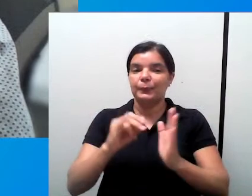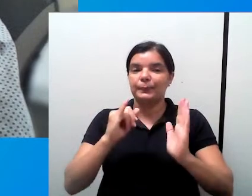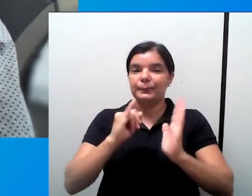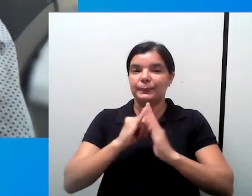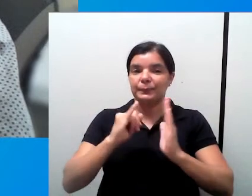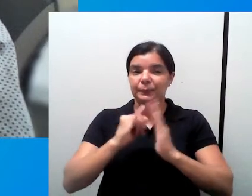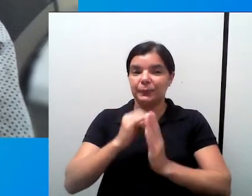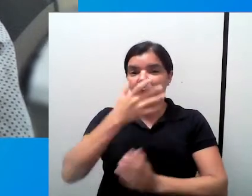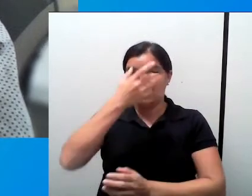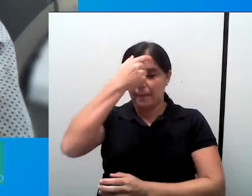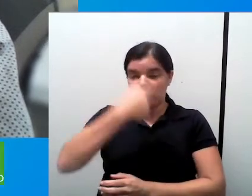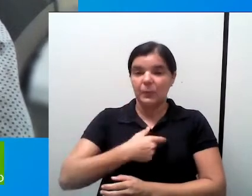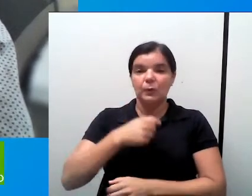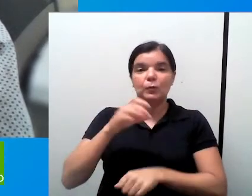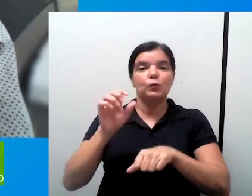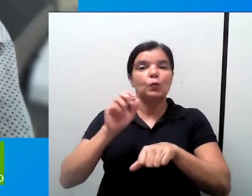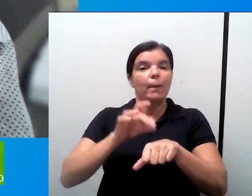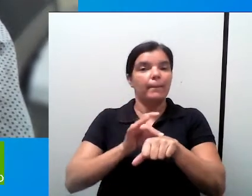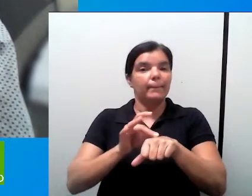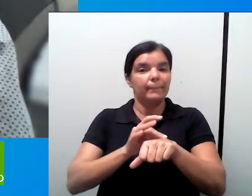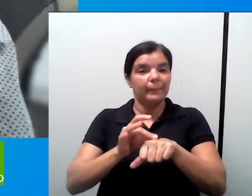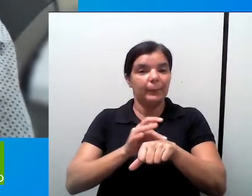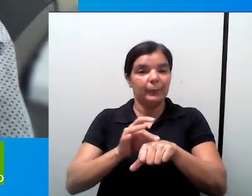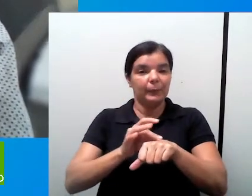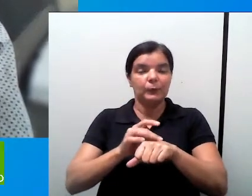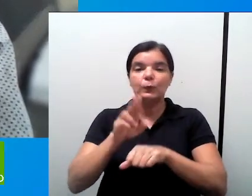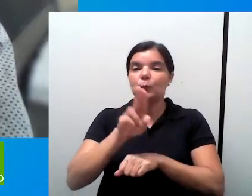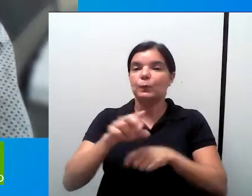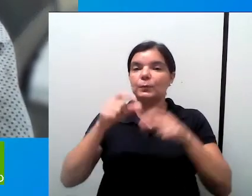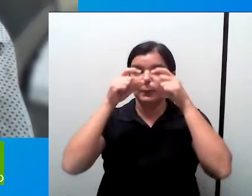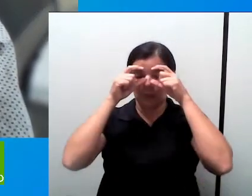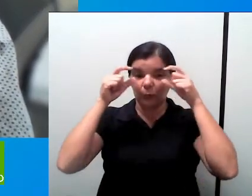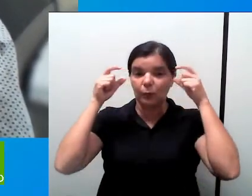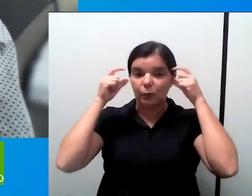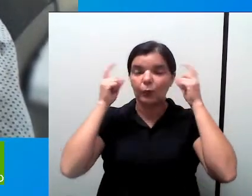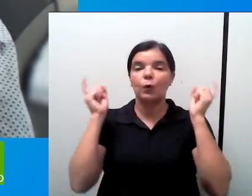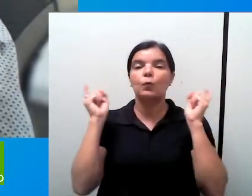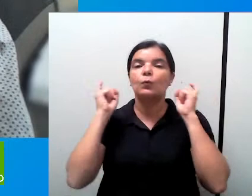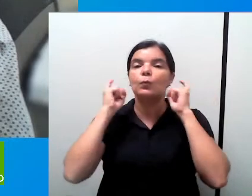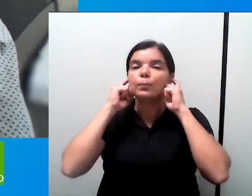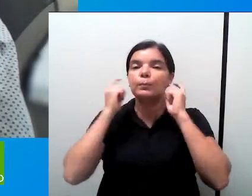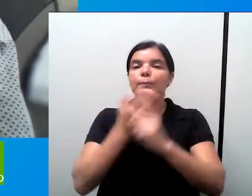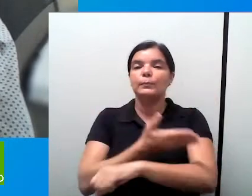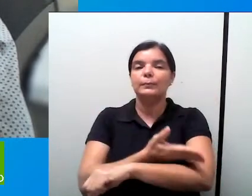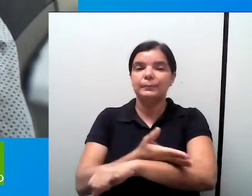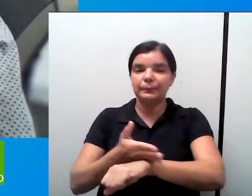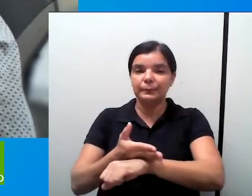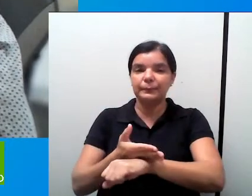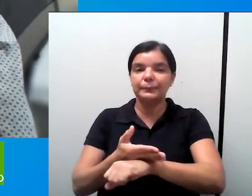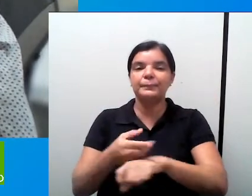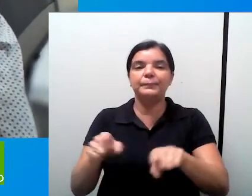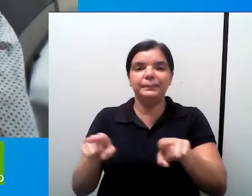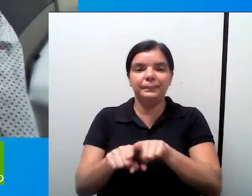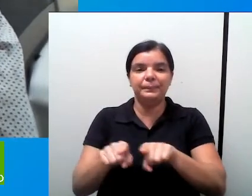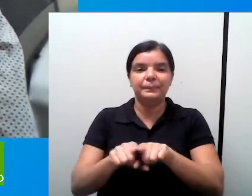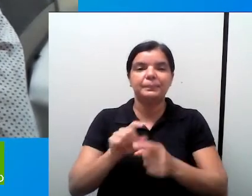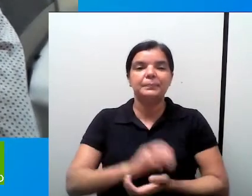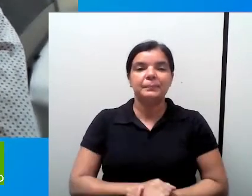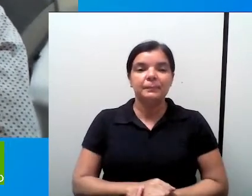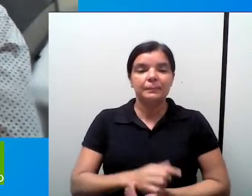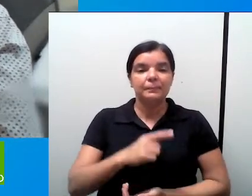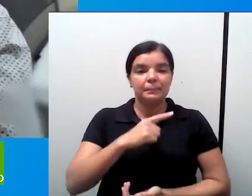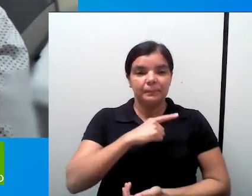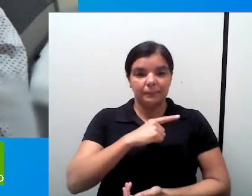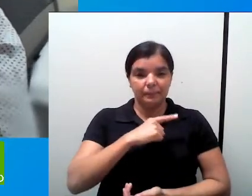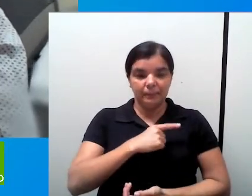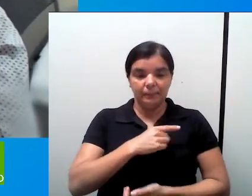pessoa negra, de pele clara, estou usando óculos, estou com fone de ouvido branco e uma camisa branca com